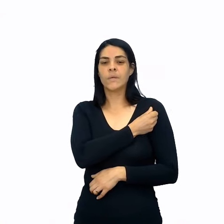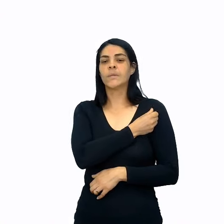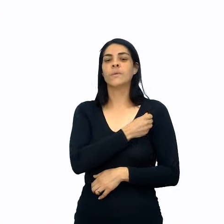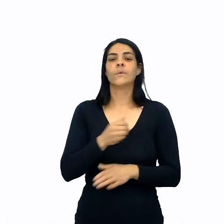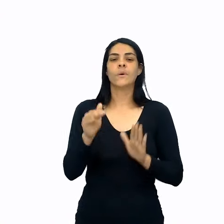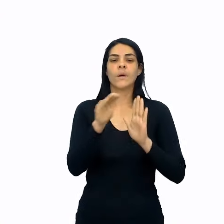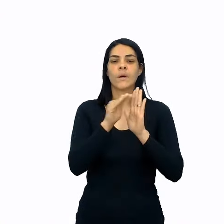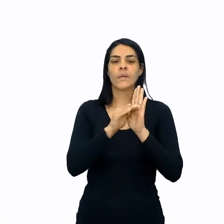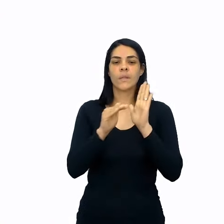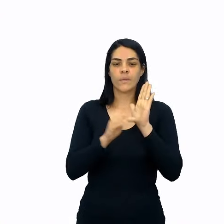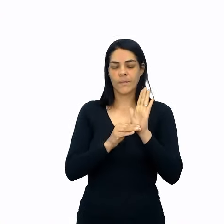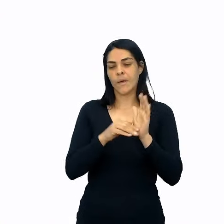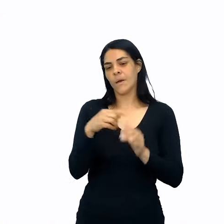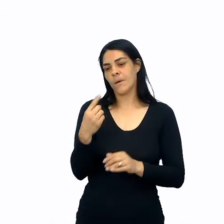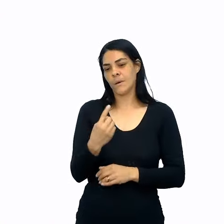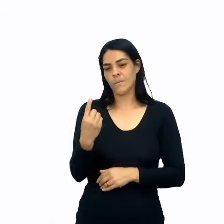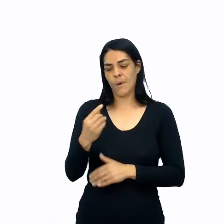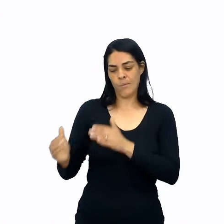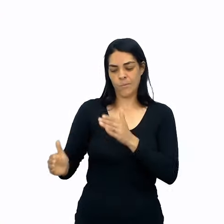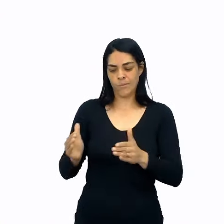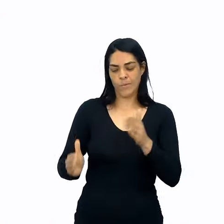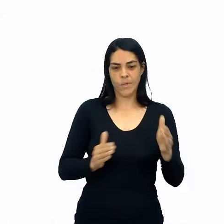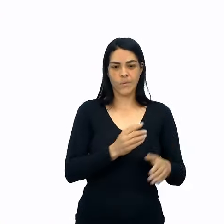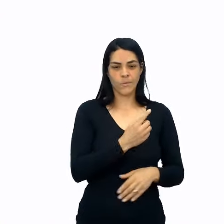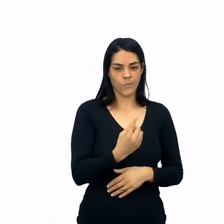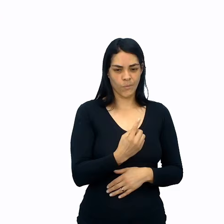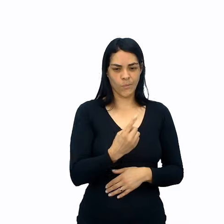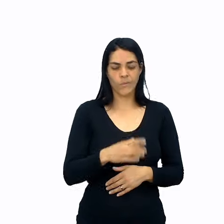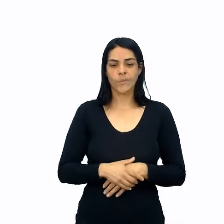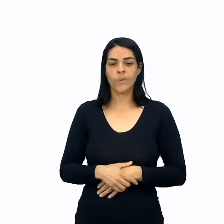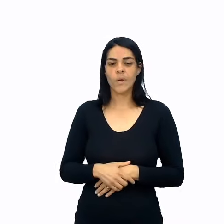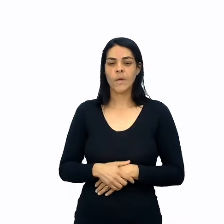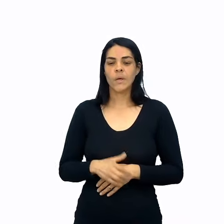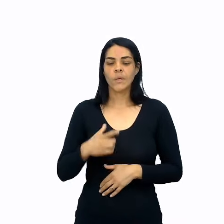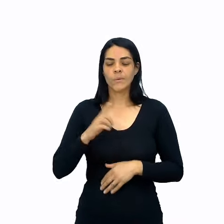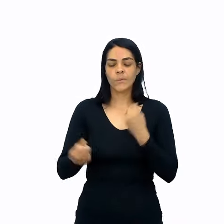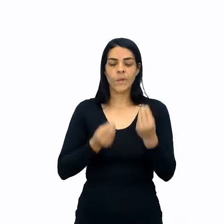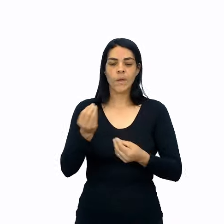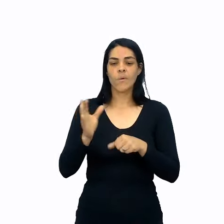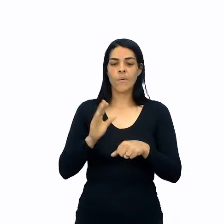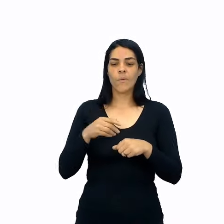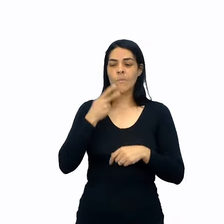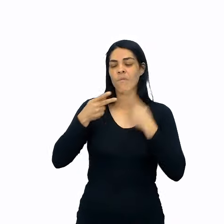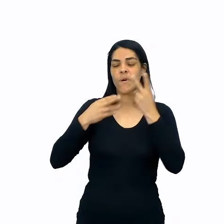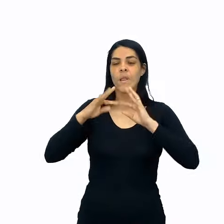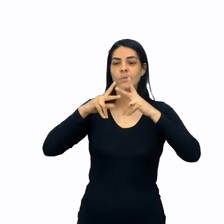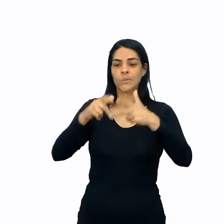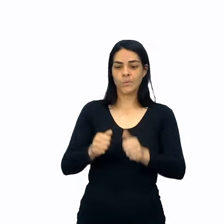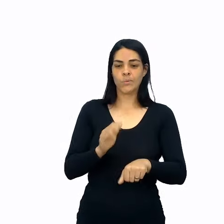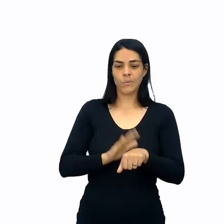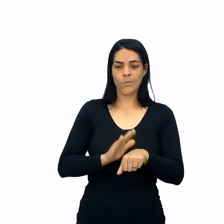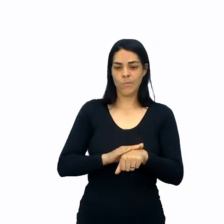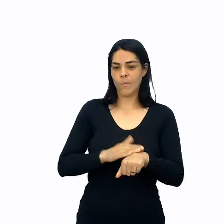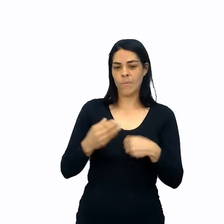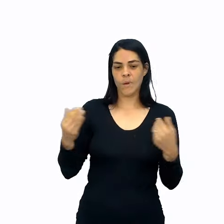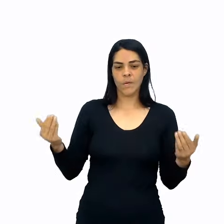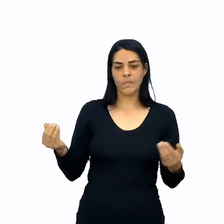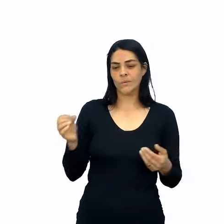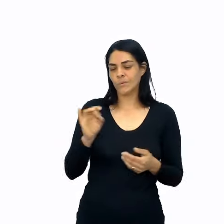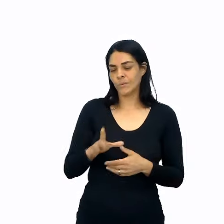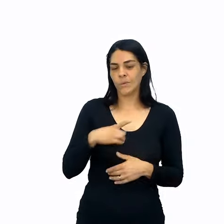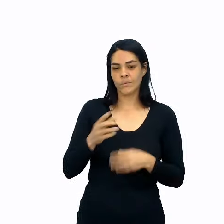aqui, como em razão do tempo, não podemos falar de tudo numa etapa só. Então, o sexto ano estava